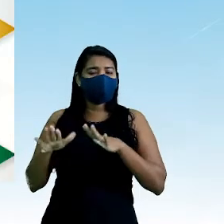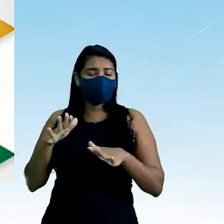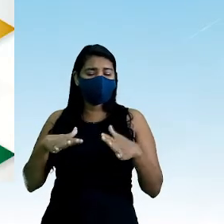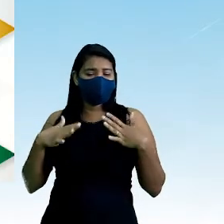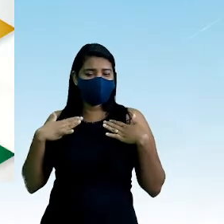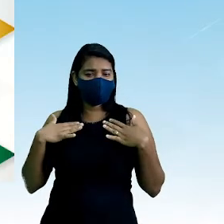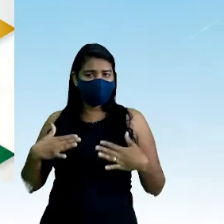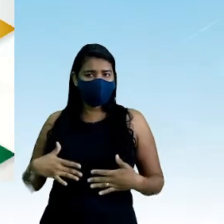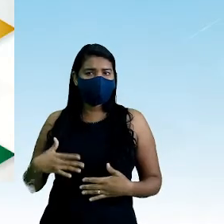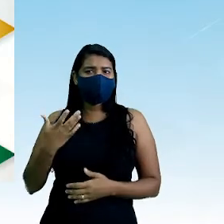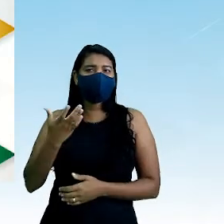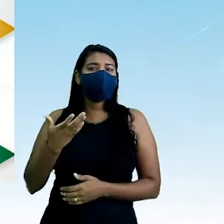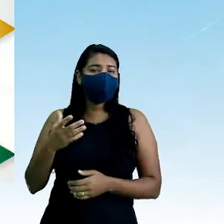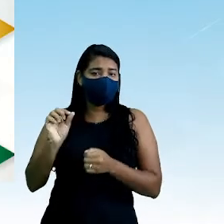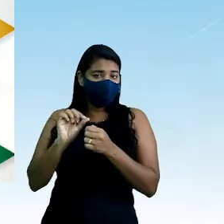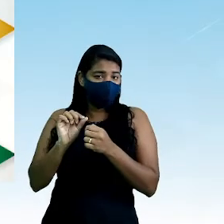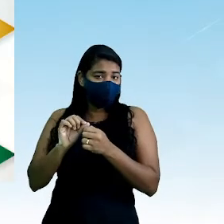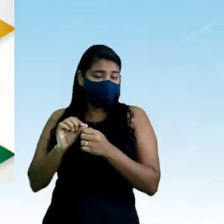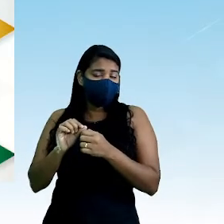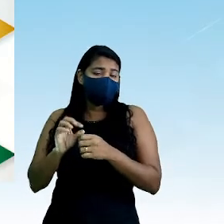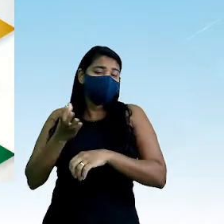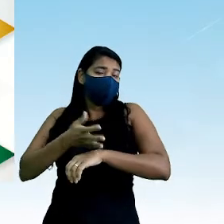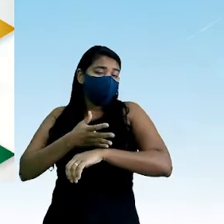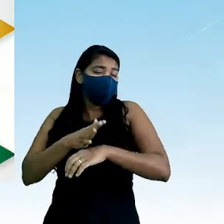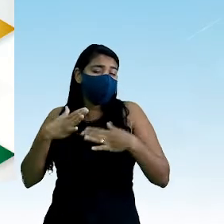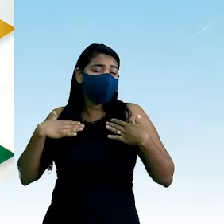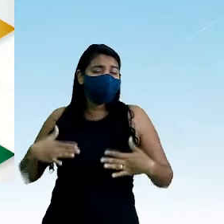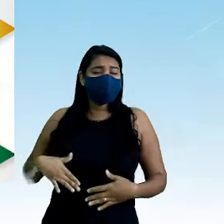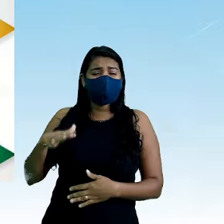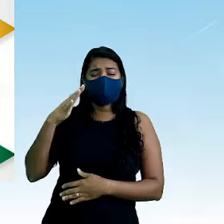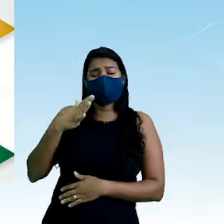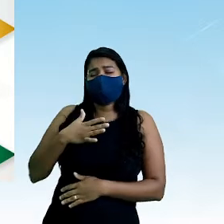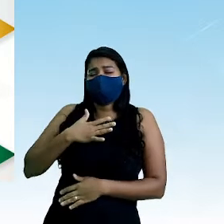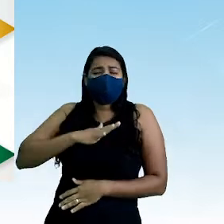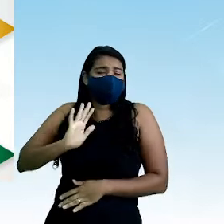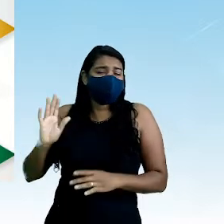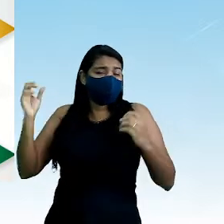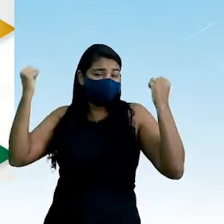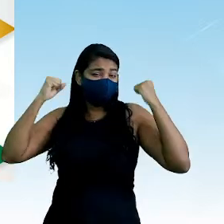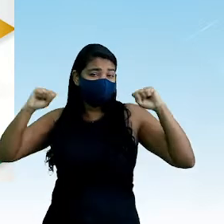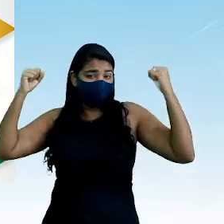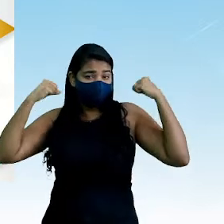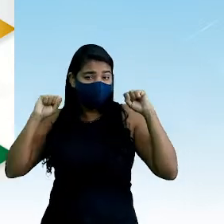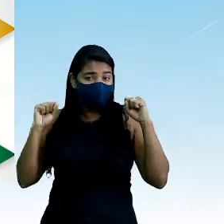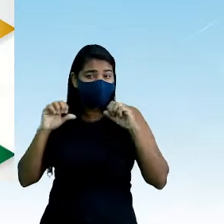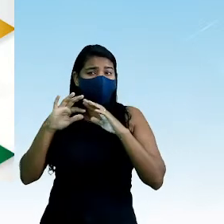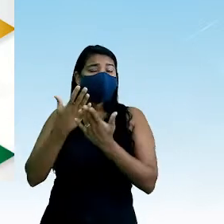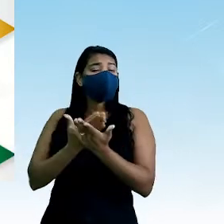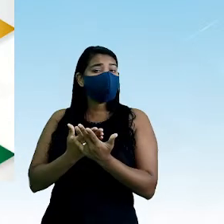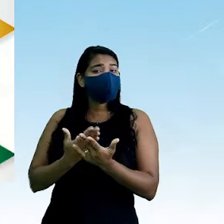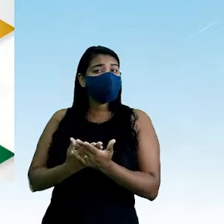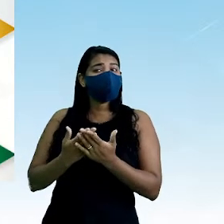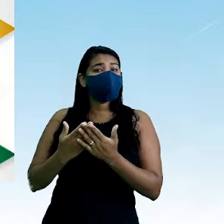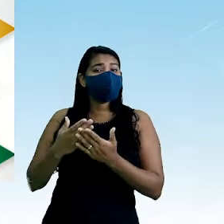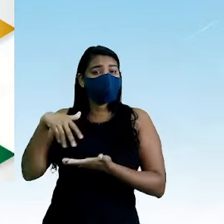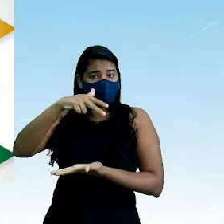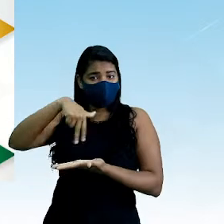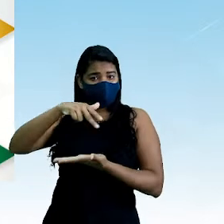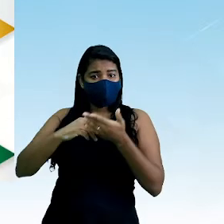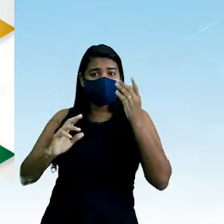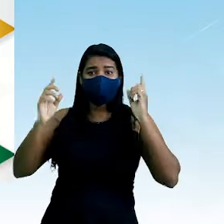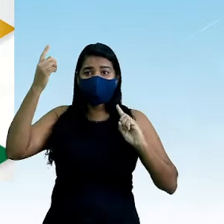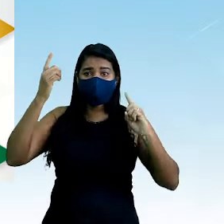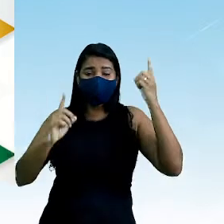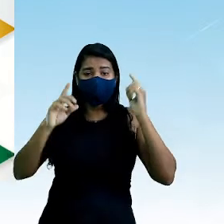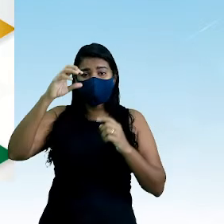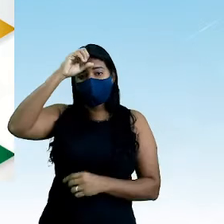que quer fazer um tipo de exercício, por exemplo, mas eu não gosto de academia, que tal entrar na escola de frevo? Porque você vai aprender, uma das